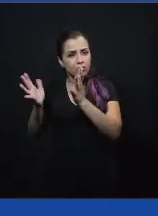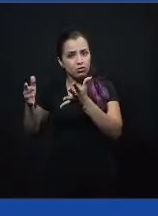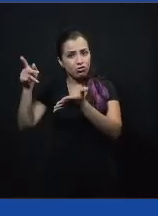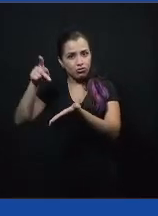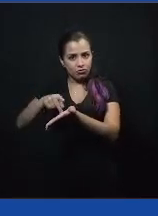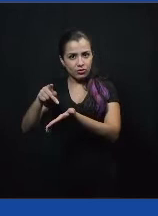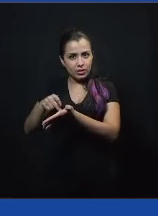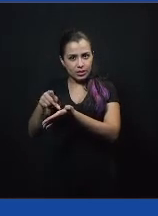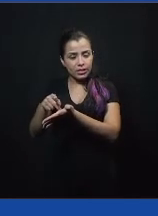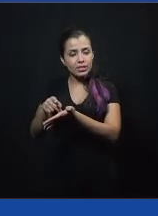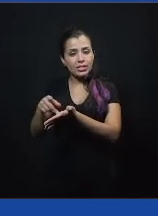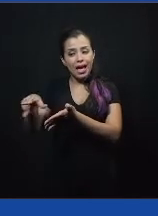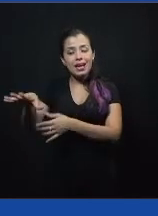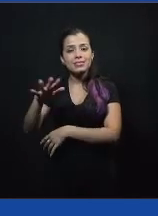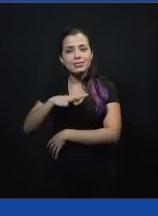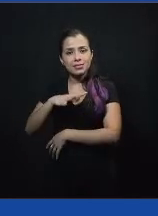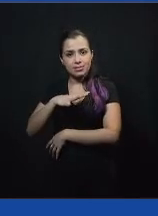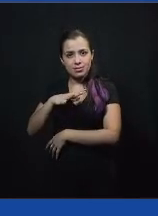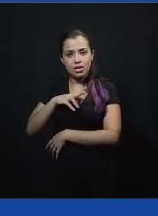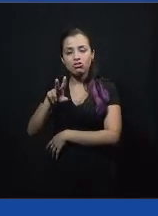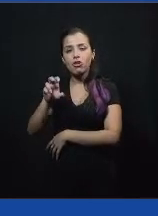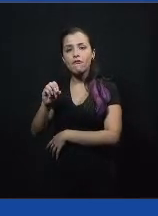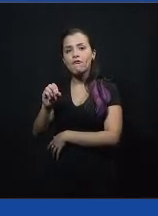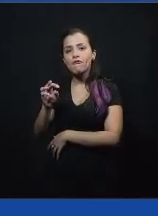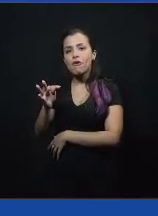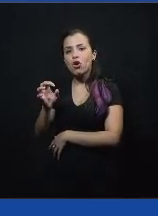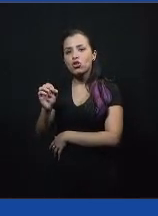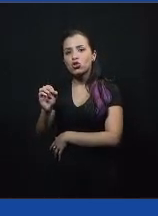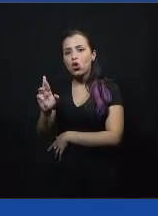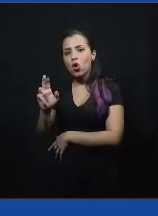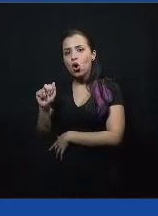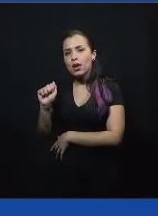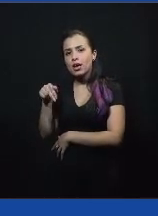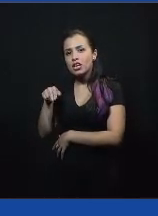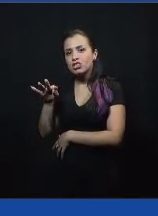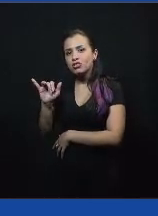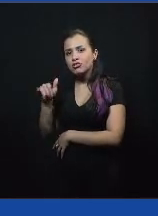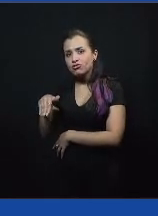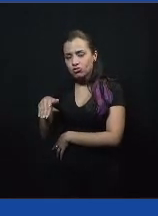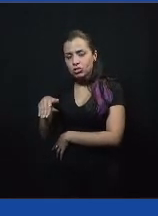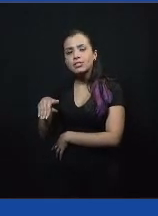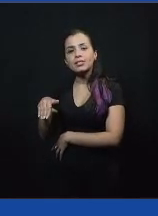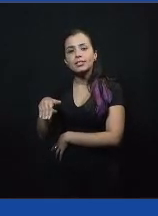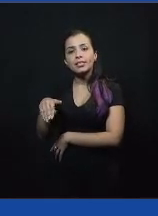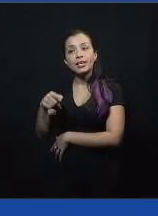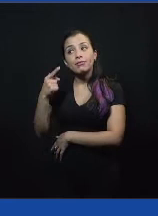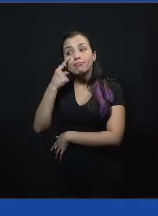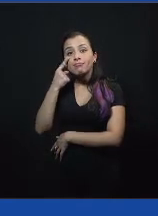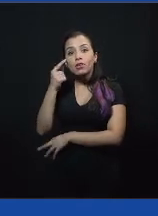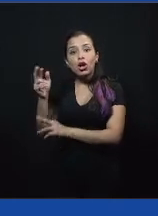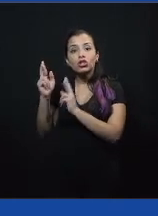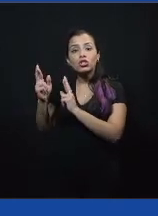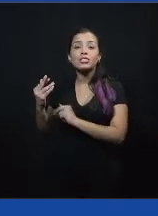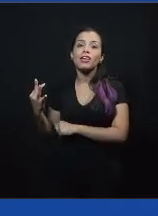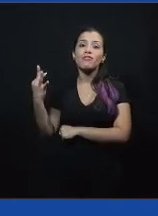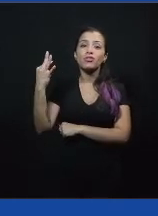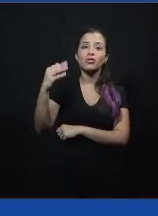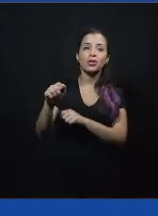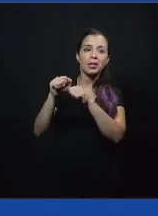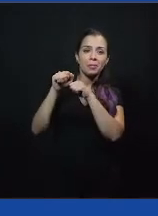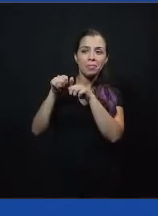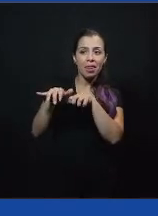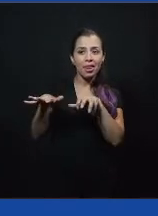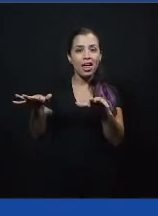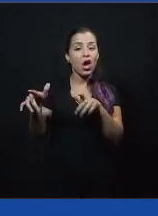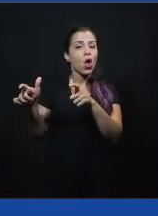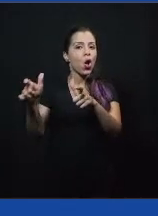plantação na cidade de Votorantim foi uma experiência muito bacana e cavei nos planos futuros a gente possa ver também ou a gente